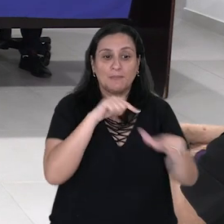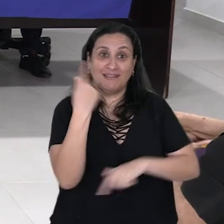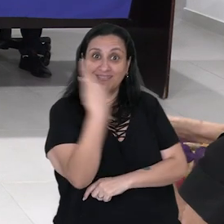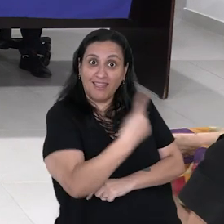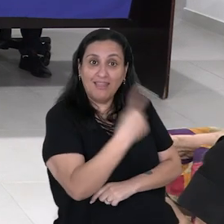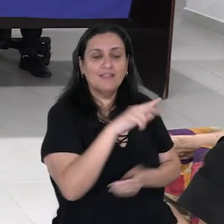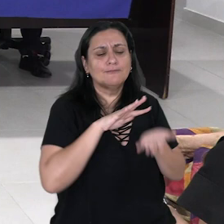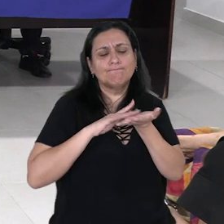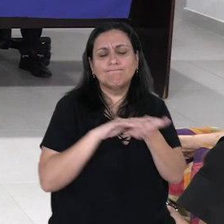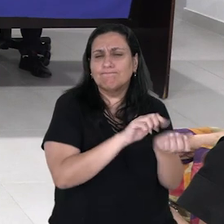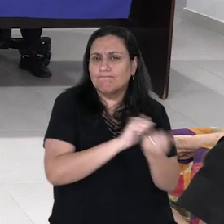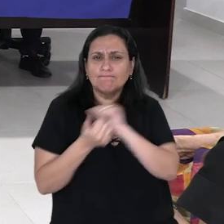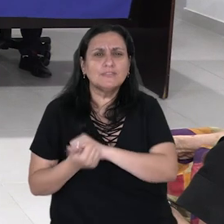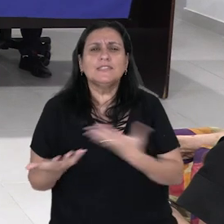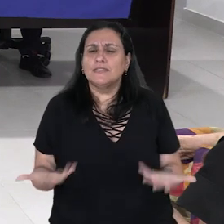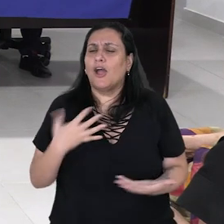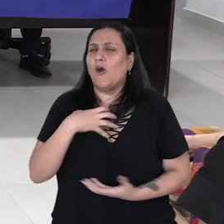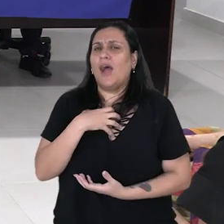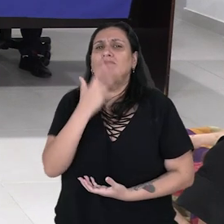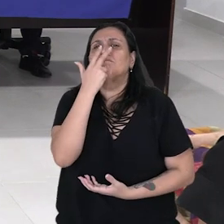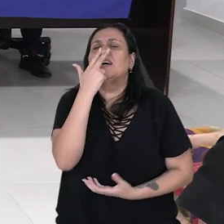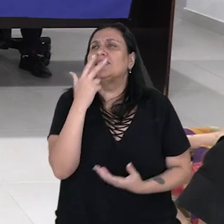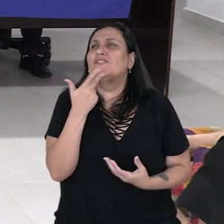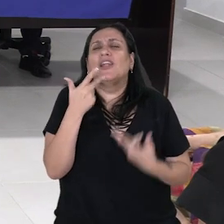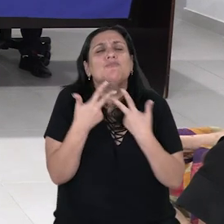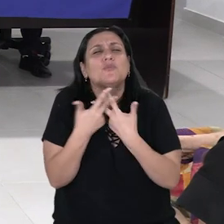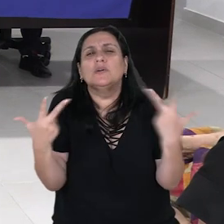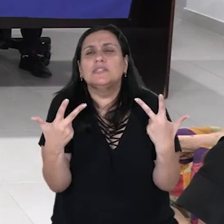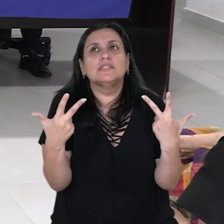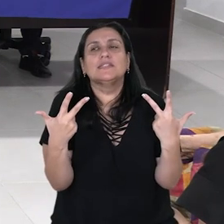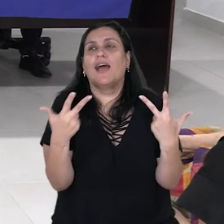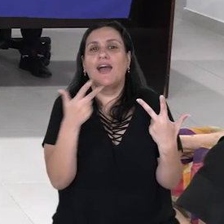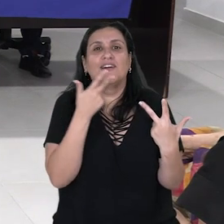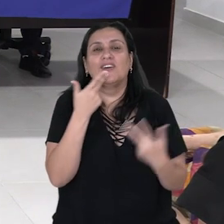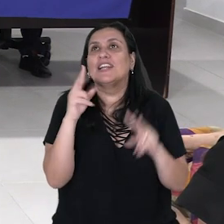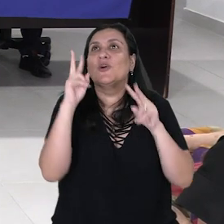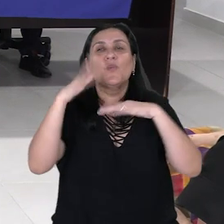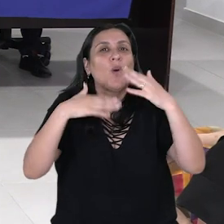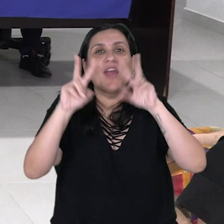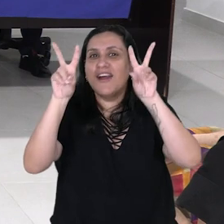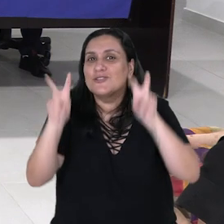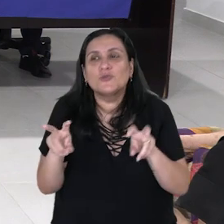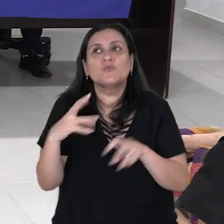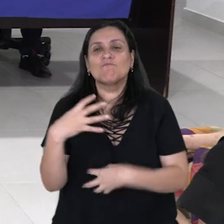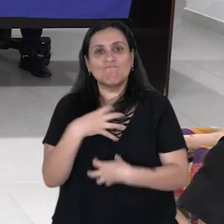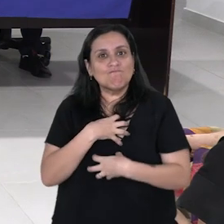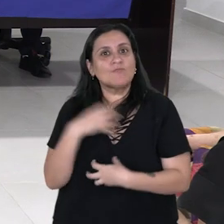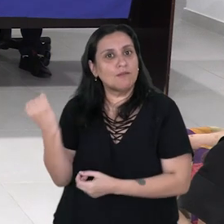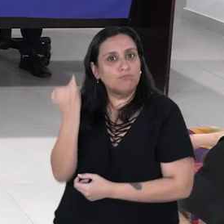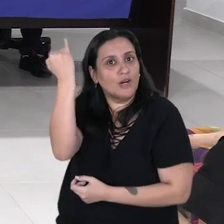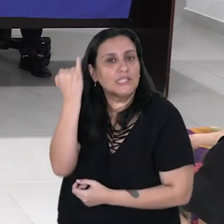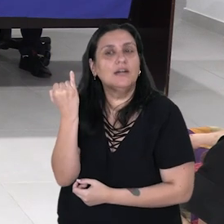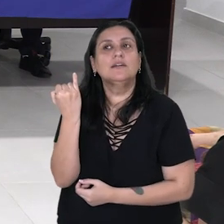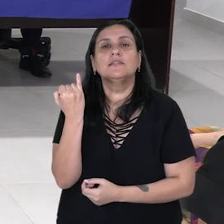trabalho dele. Então, assim, eu acho que poderia falar sobre qualquer coisa, sobre qualquer assunto, assim, de relevância,